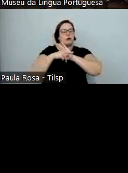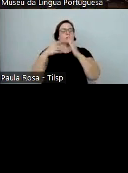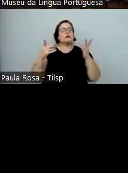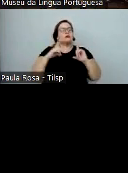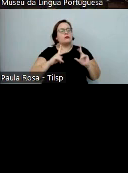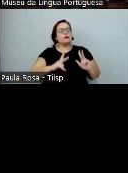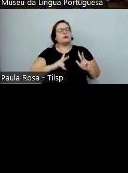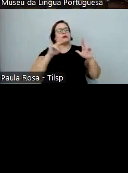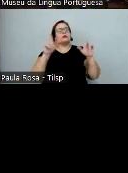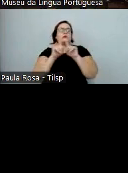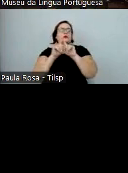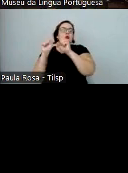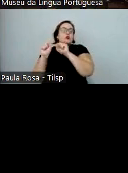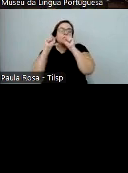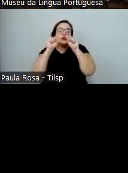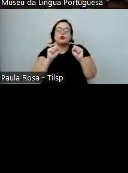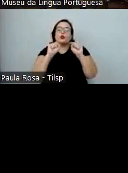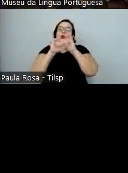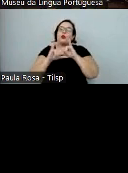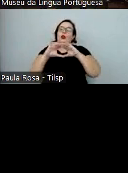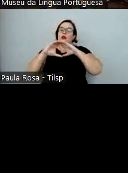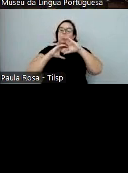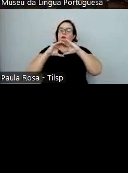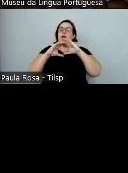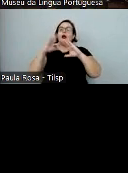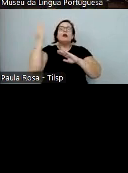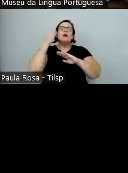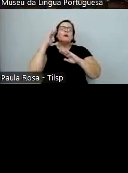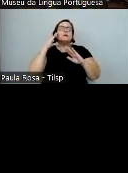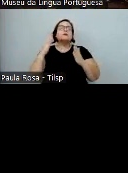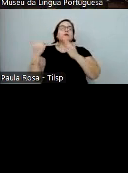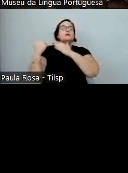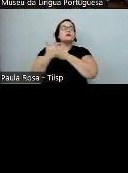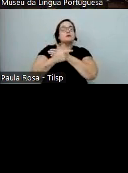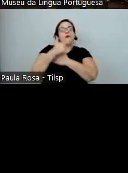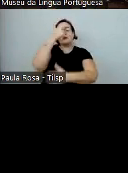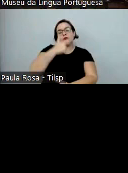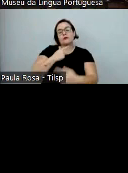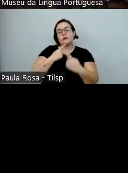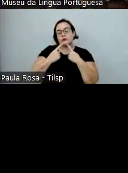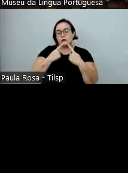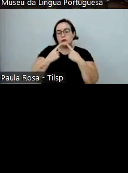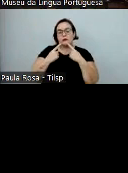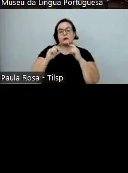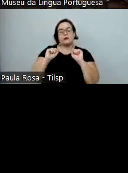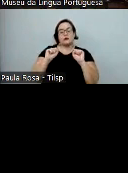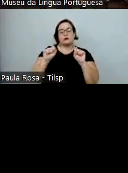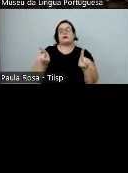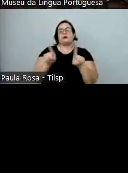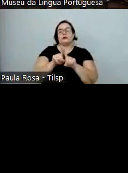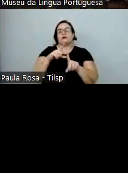de comunicação até entender o papel que esse debate pode ter isso lá em outros